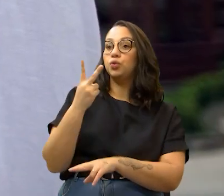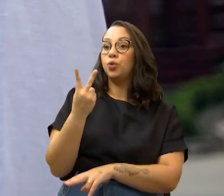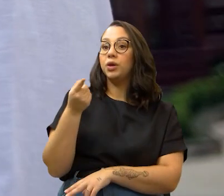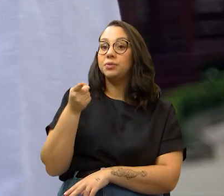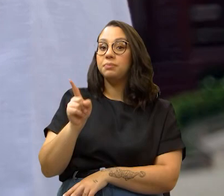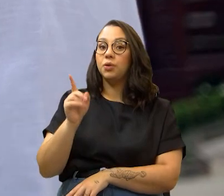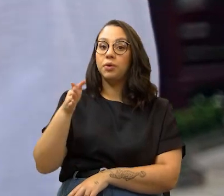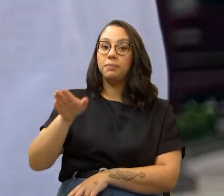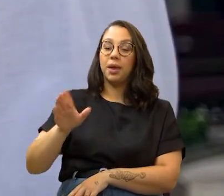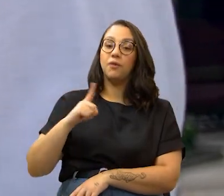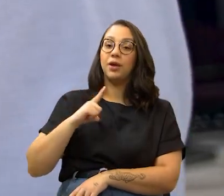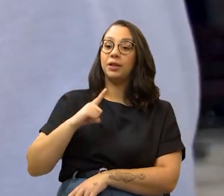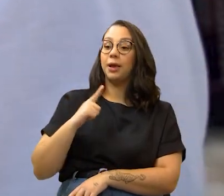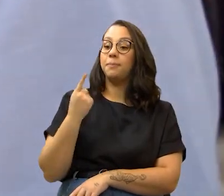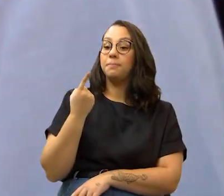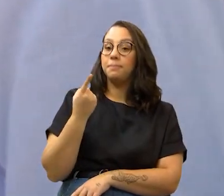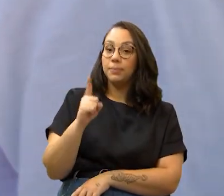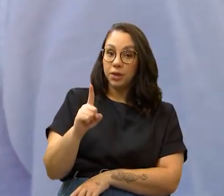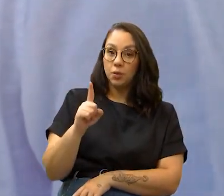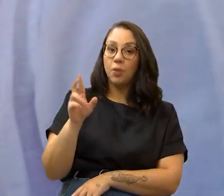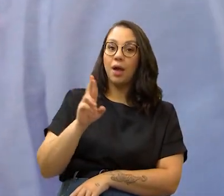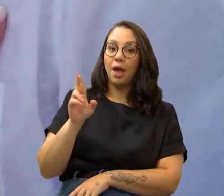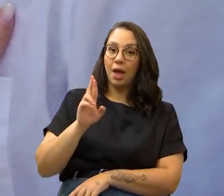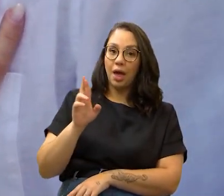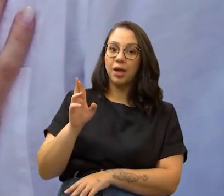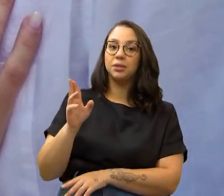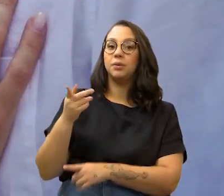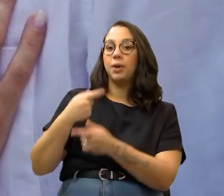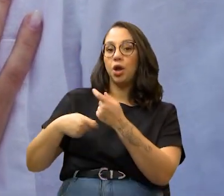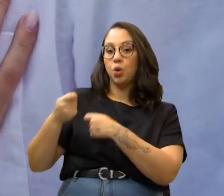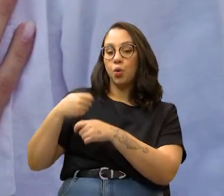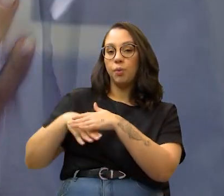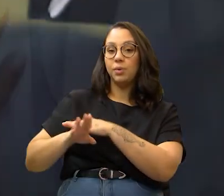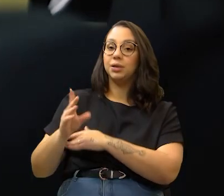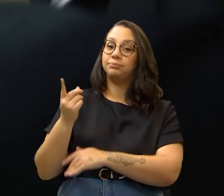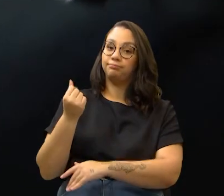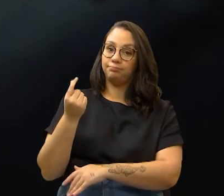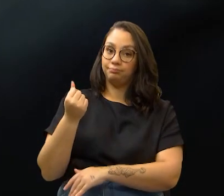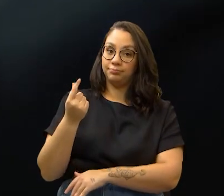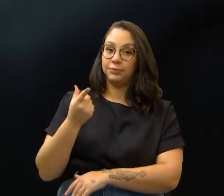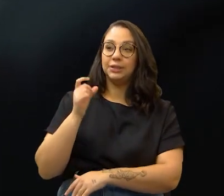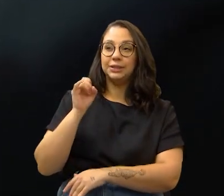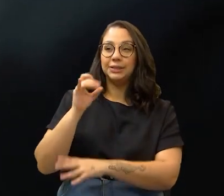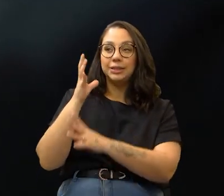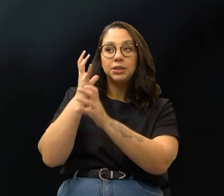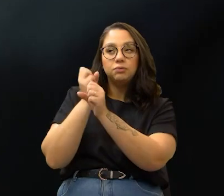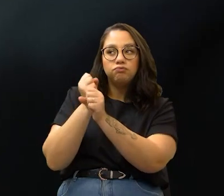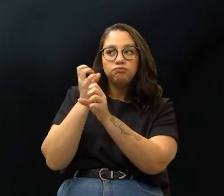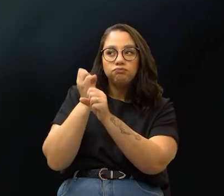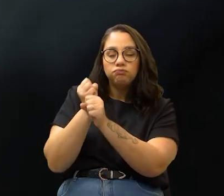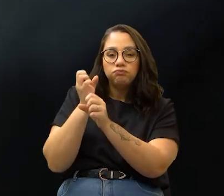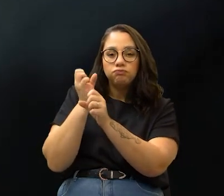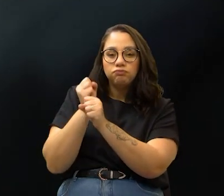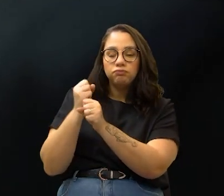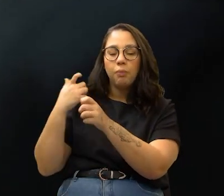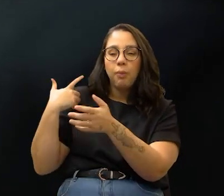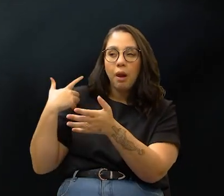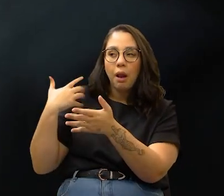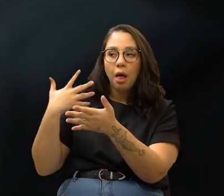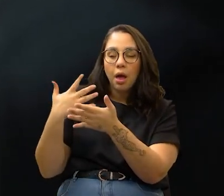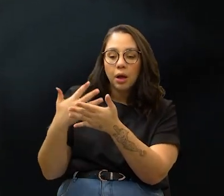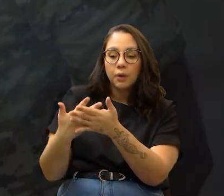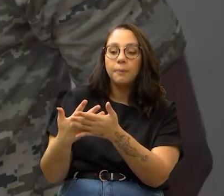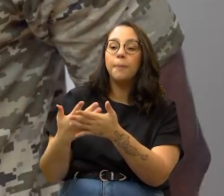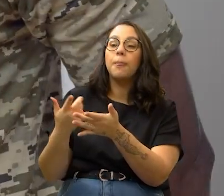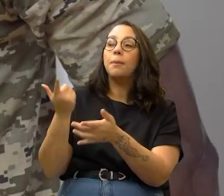Então ele vai ter R$ 1.000 por mês para economizar para o casamento. Se a gente fizer a conta bem bruta,